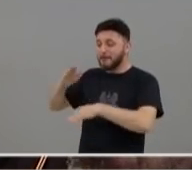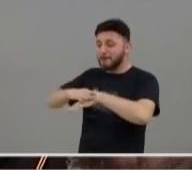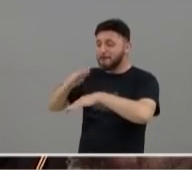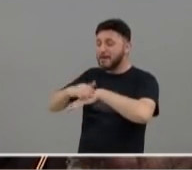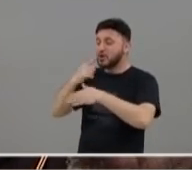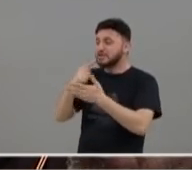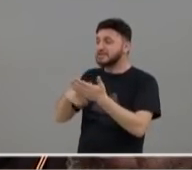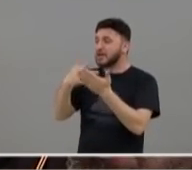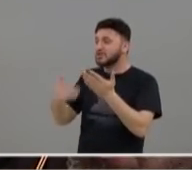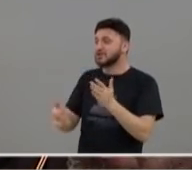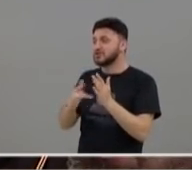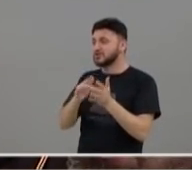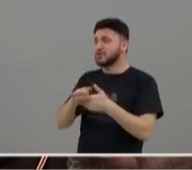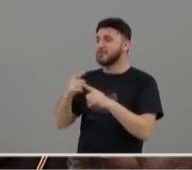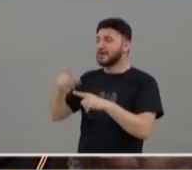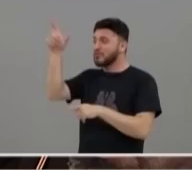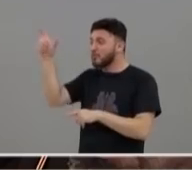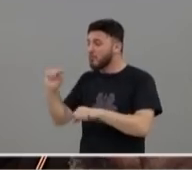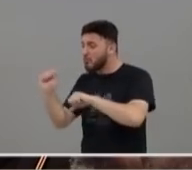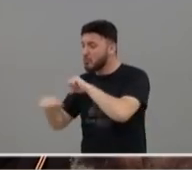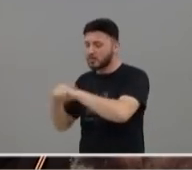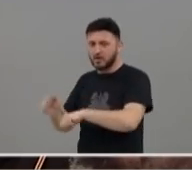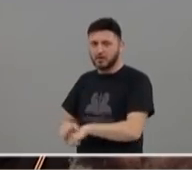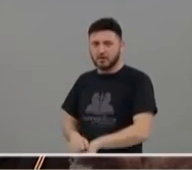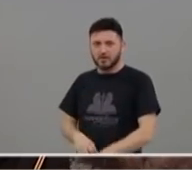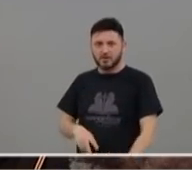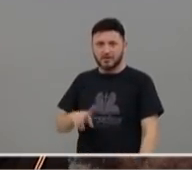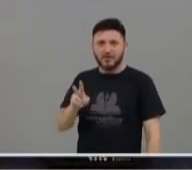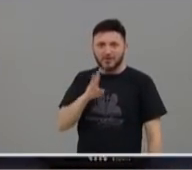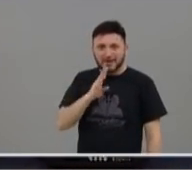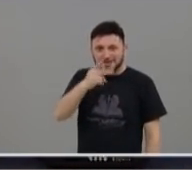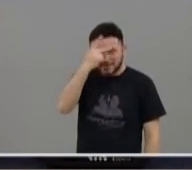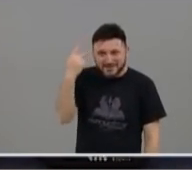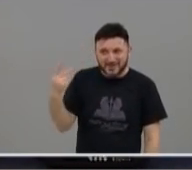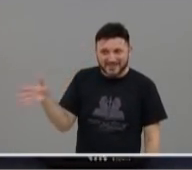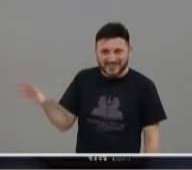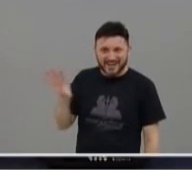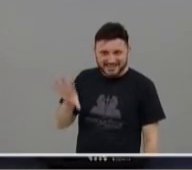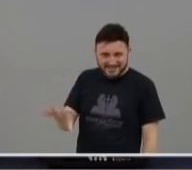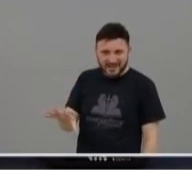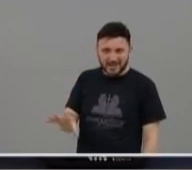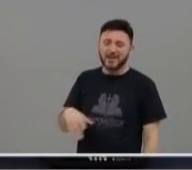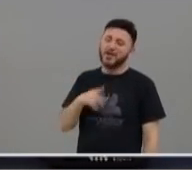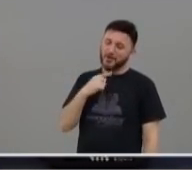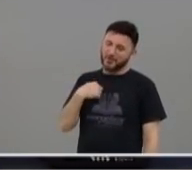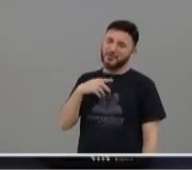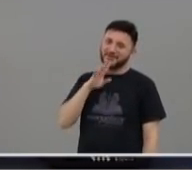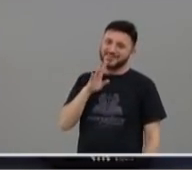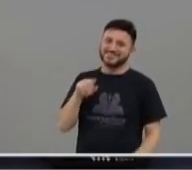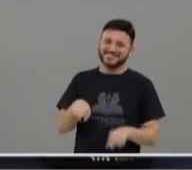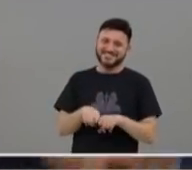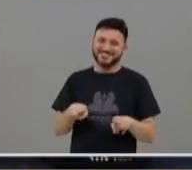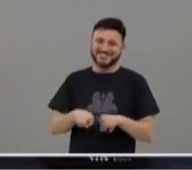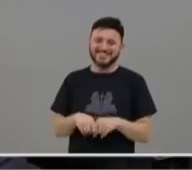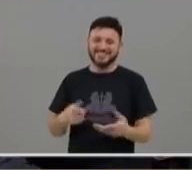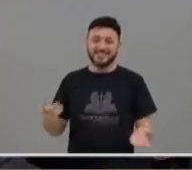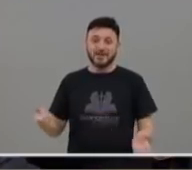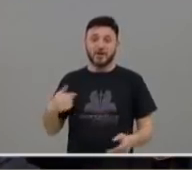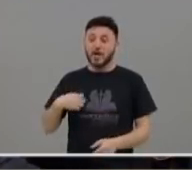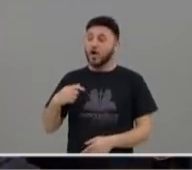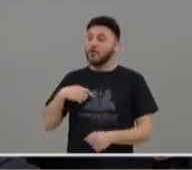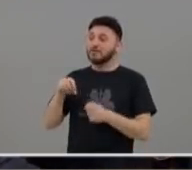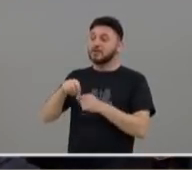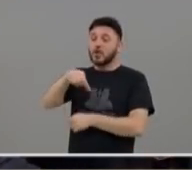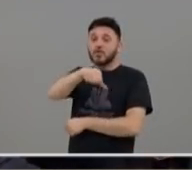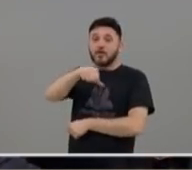para fulano mudar. Já viu gente falando isso ou não? Eu estou fazendo uma novena para o fulano mudar. Já